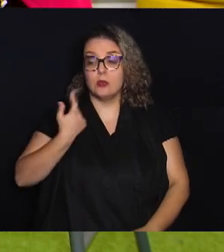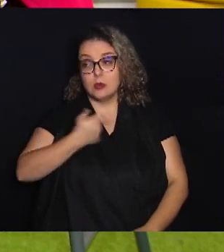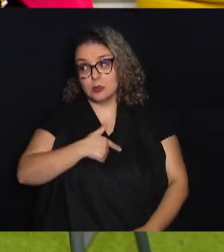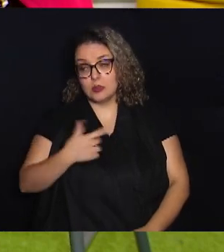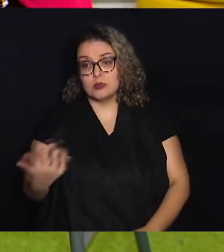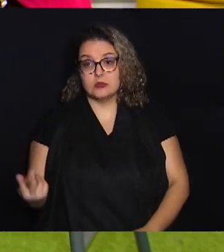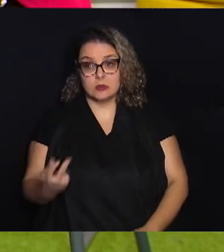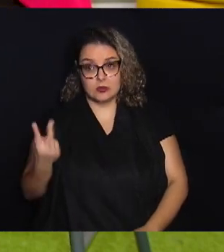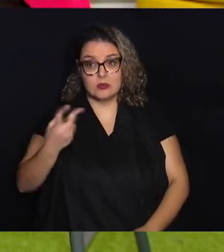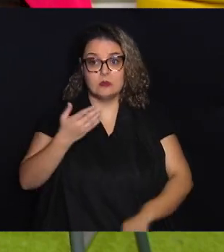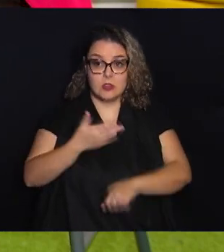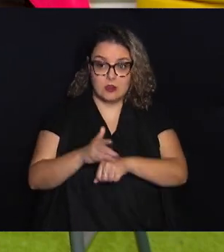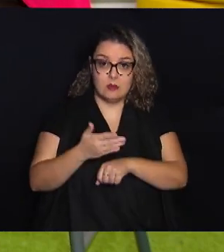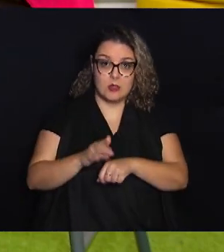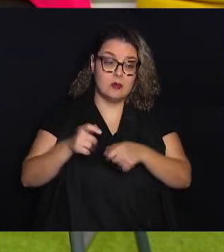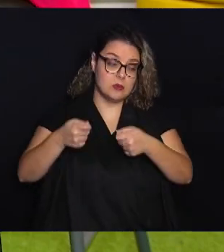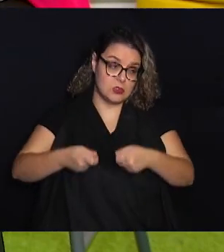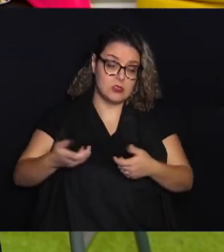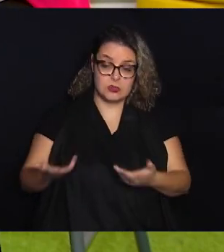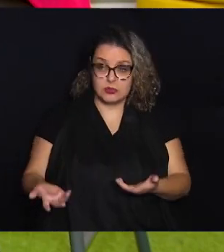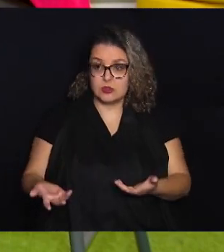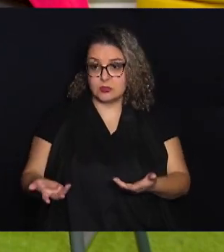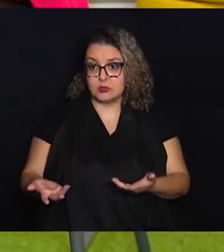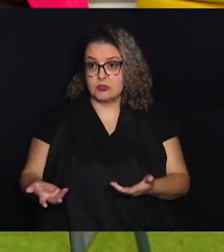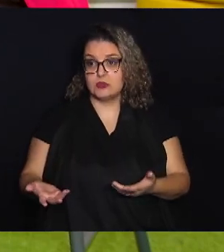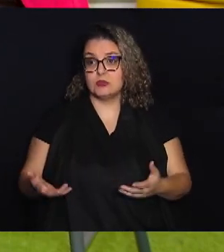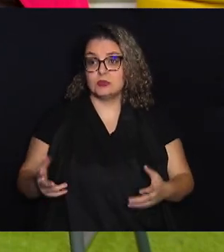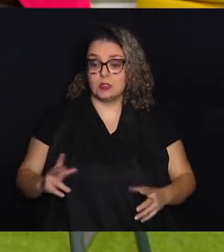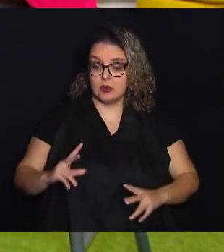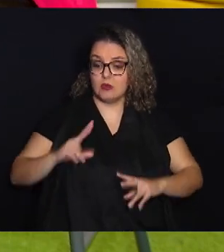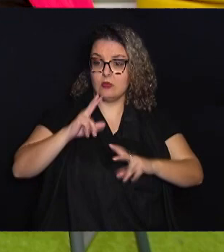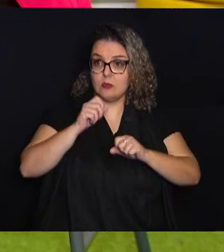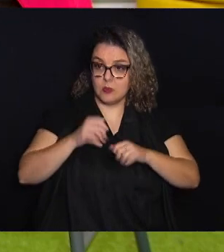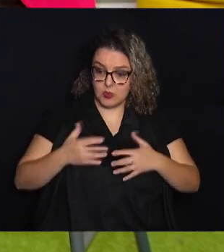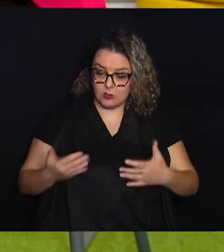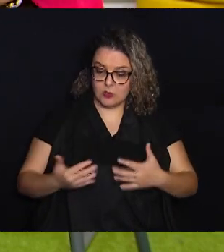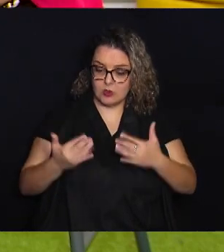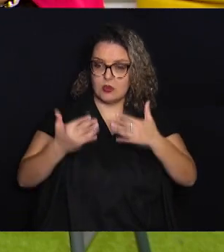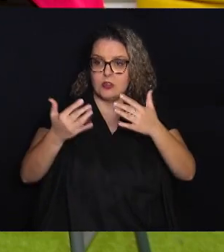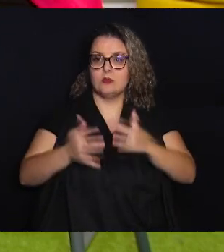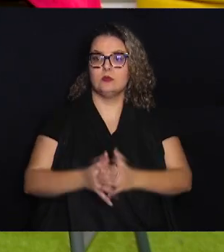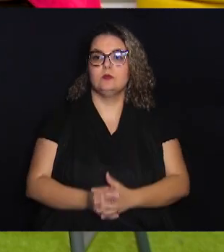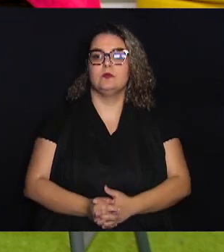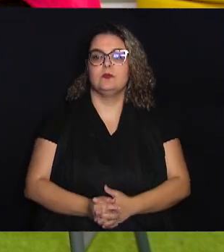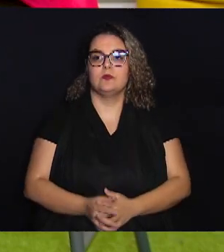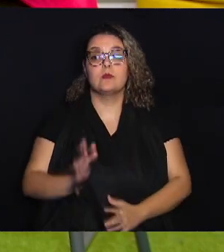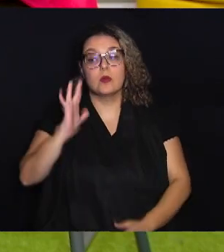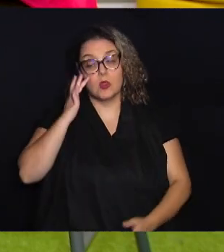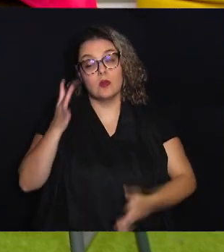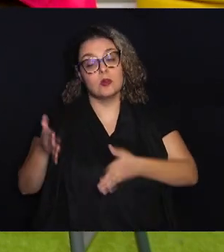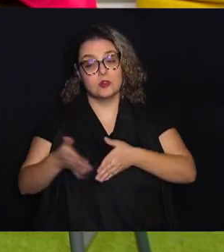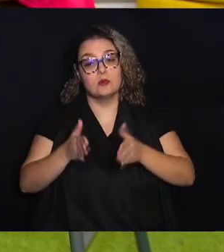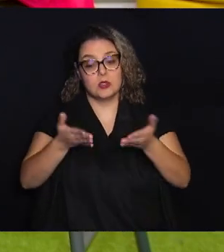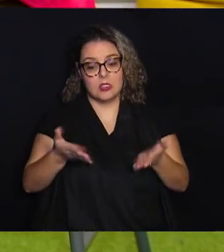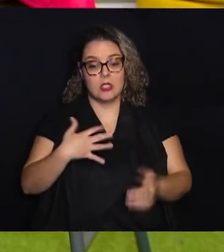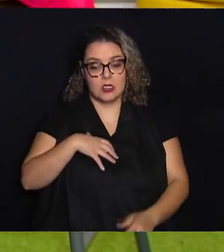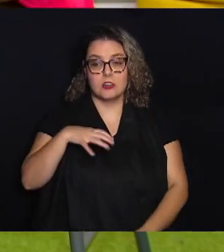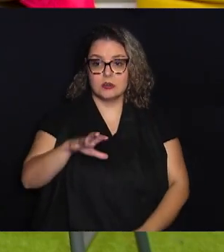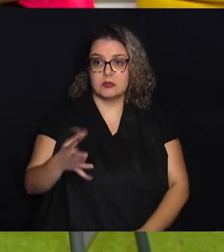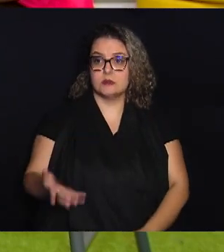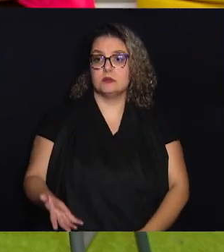nós valorizamos uma prática, ela se concretiza, ela ganha, toma corpo. Então, eu acho que o caminho é